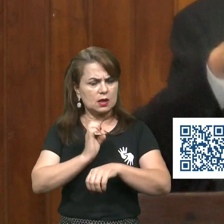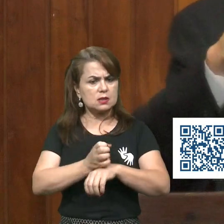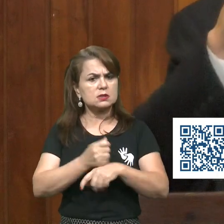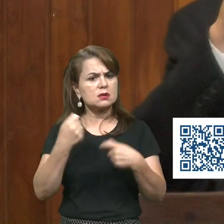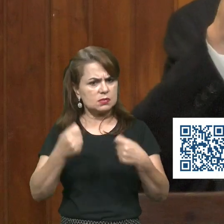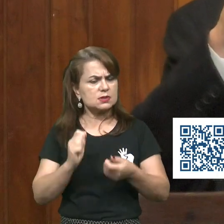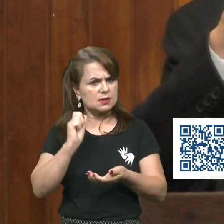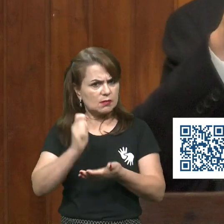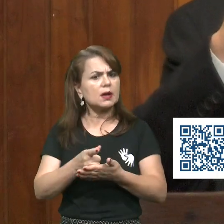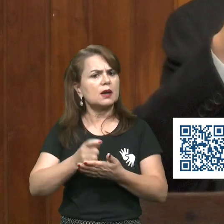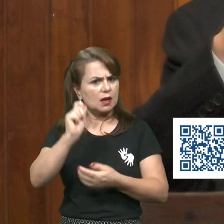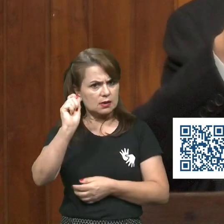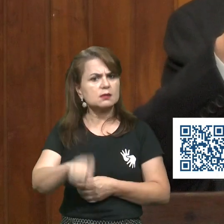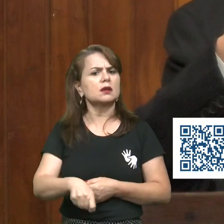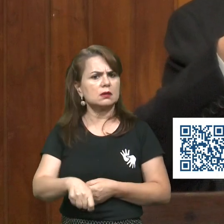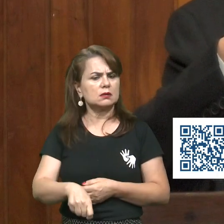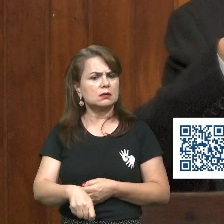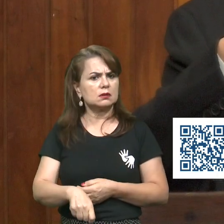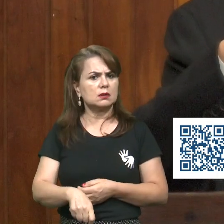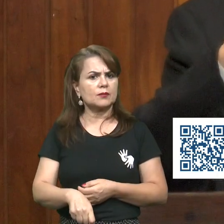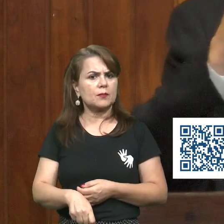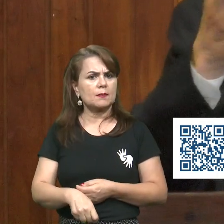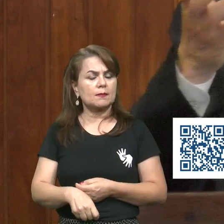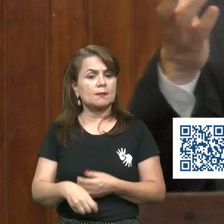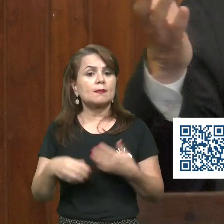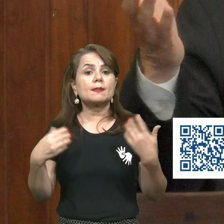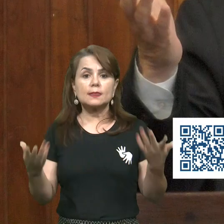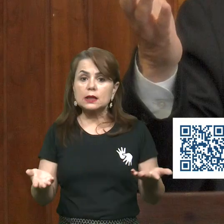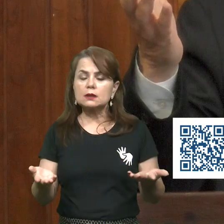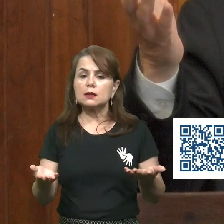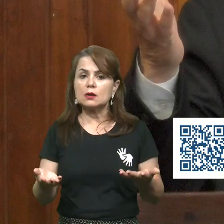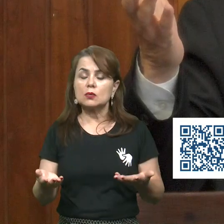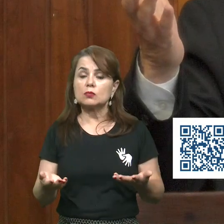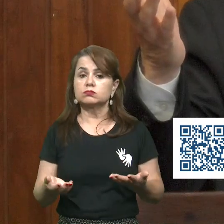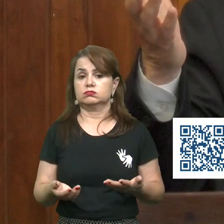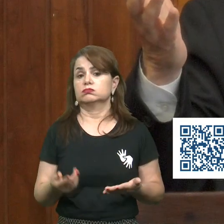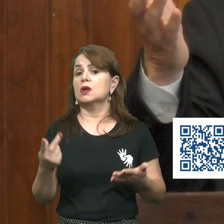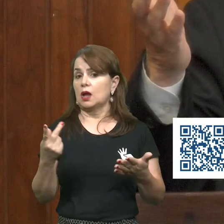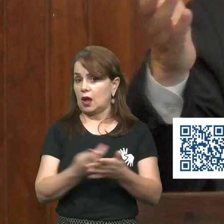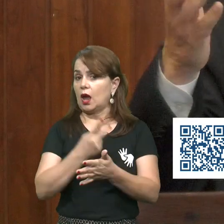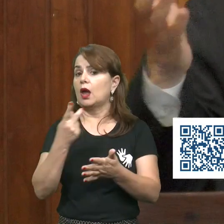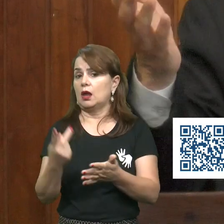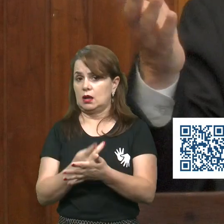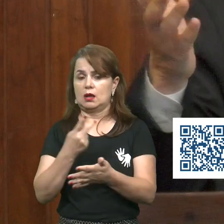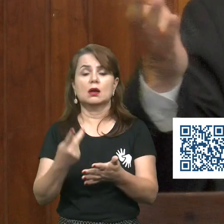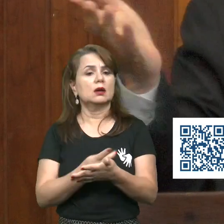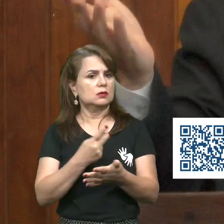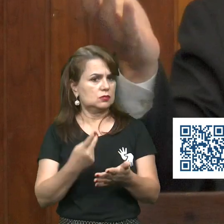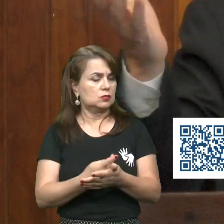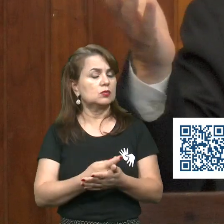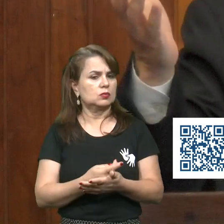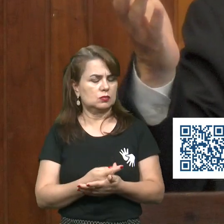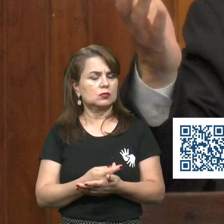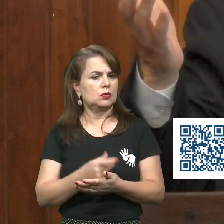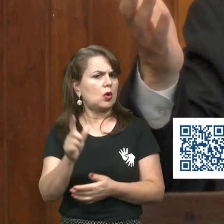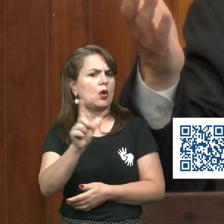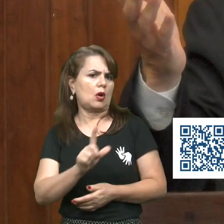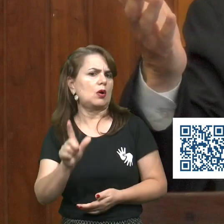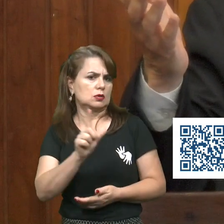a necessidade do serviço. Então, há um equívoco aqui. Há um equívoco, é claro que há.